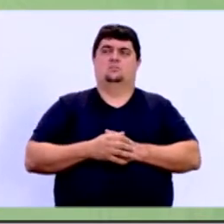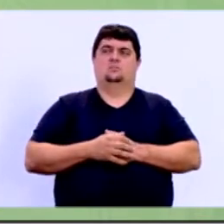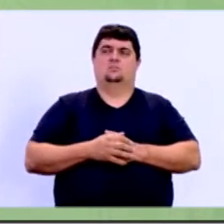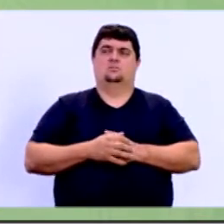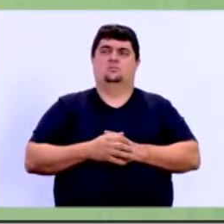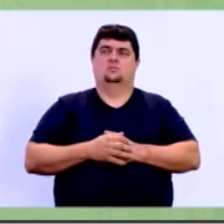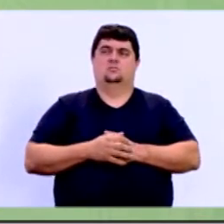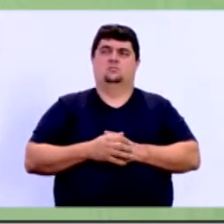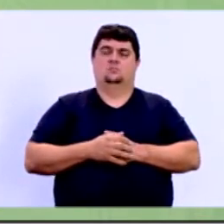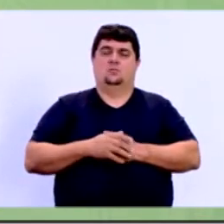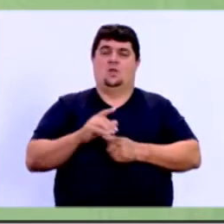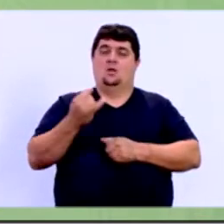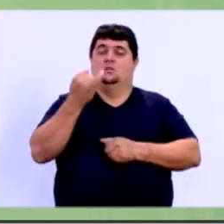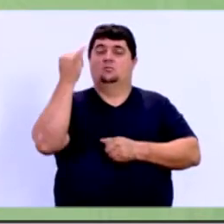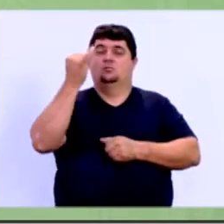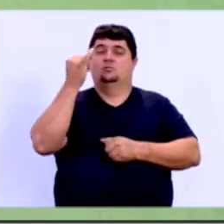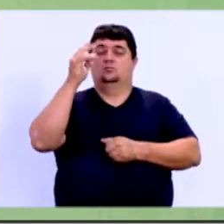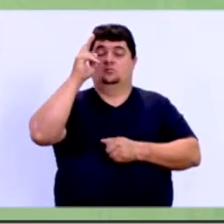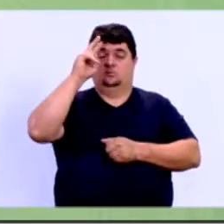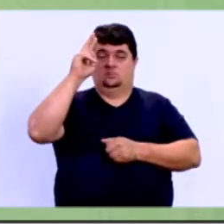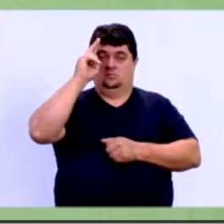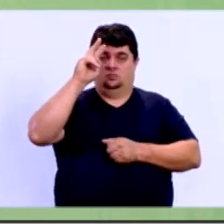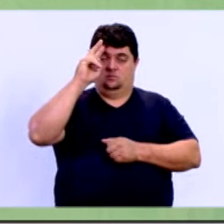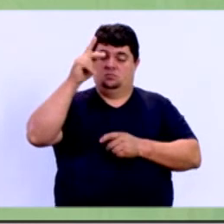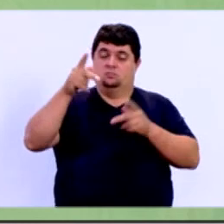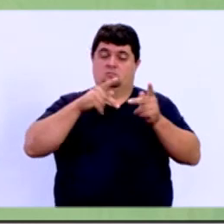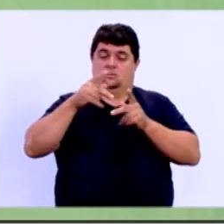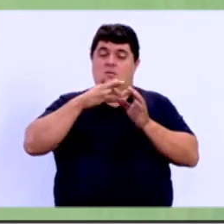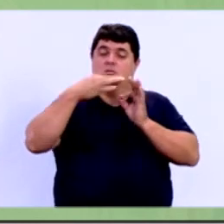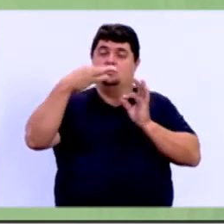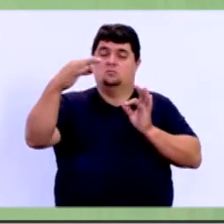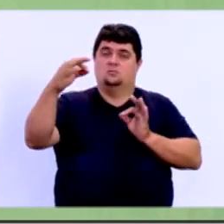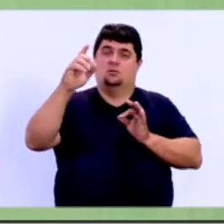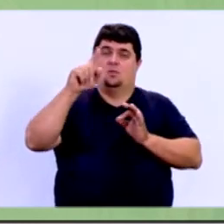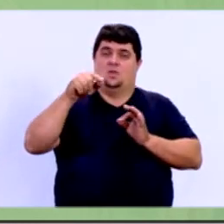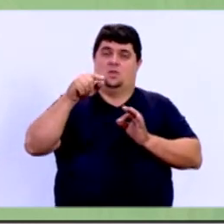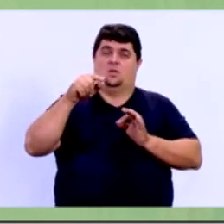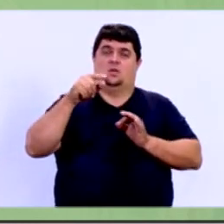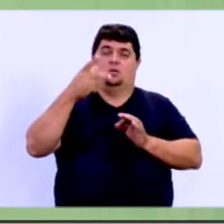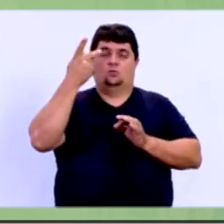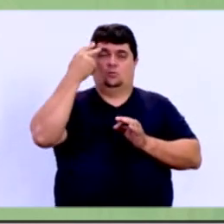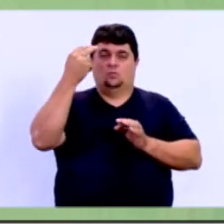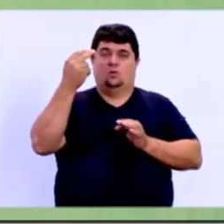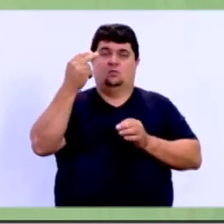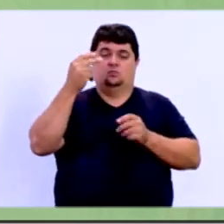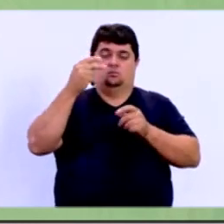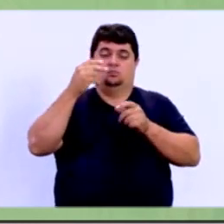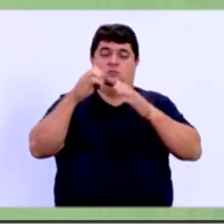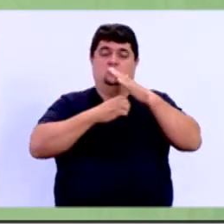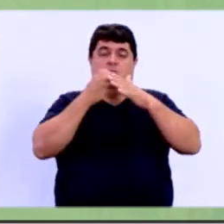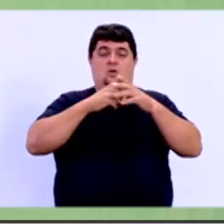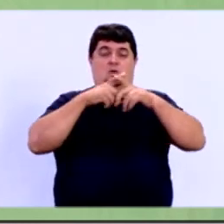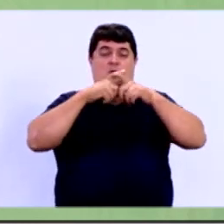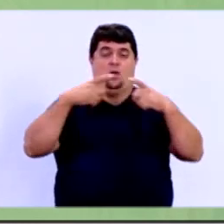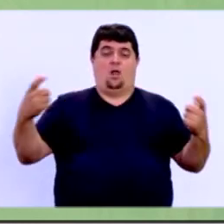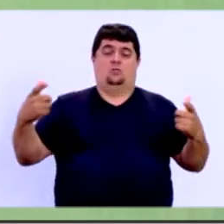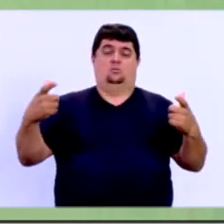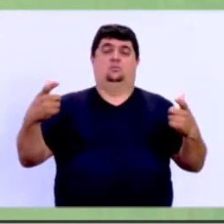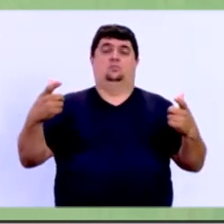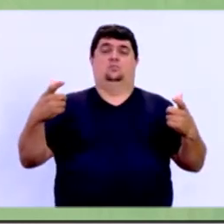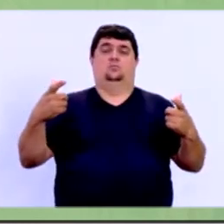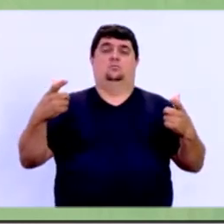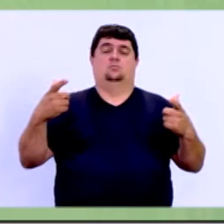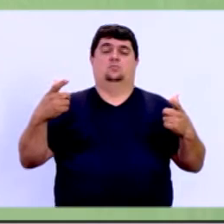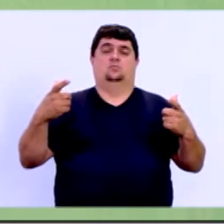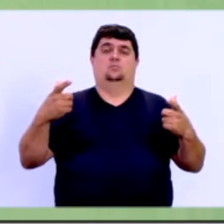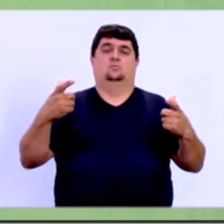Caro aluno, é importante lembrar que esse planejamento de longo prazo, geralmente, ele é realizado por empresas de grande porte, né?